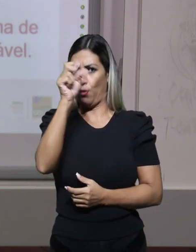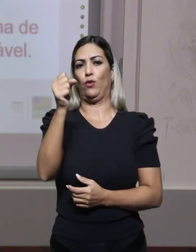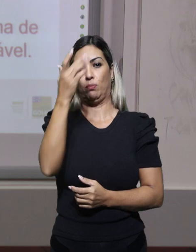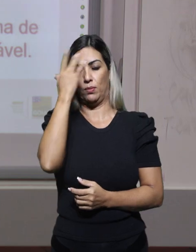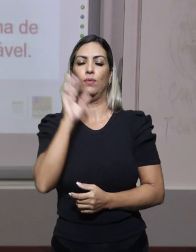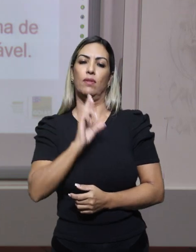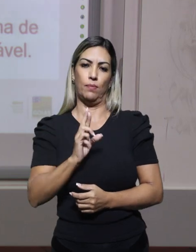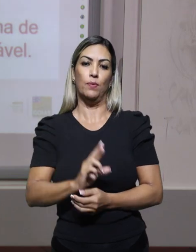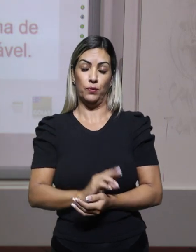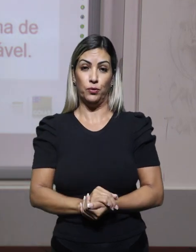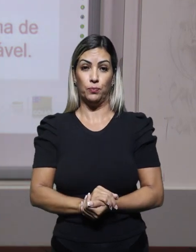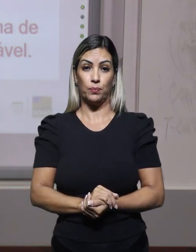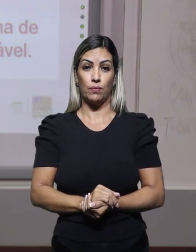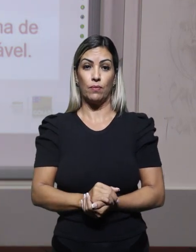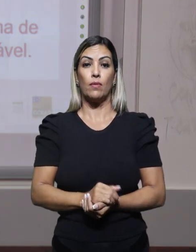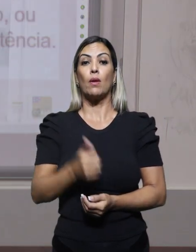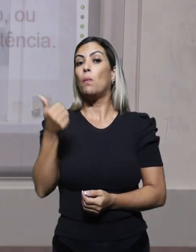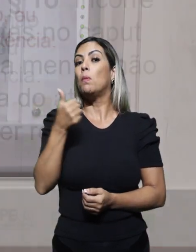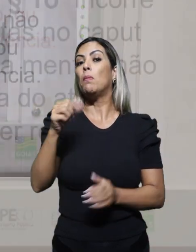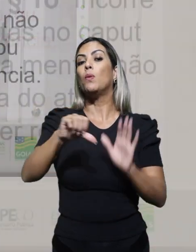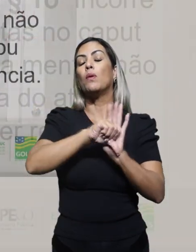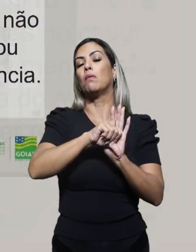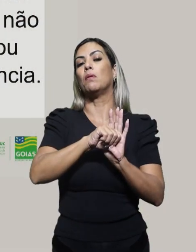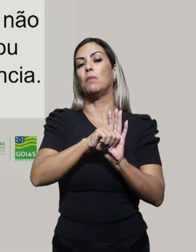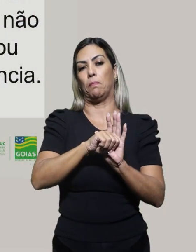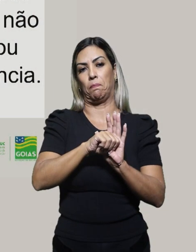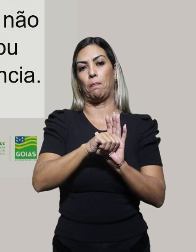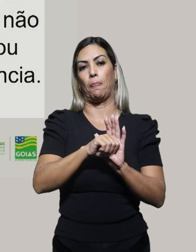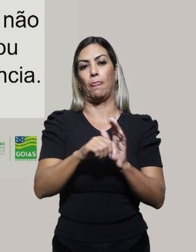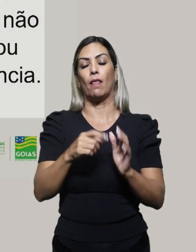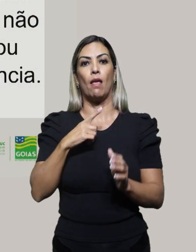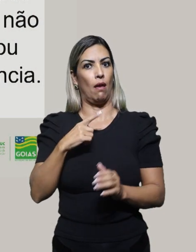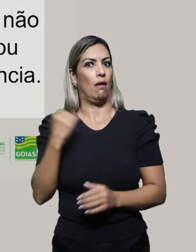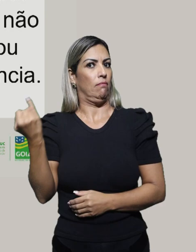vai responder. E o primeiro deles, que é